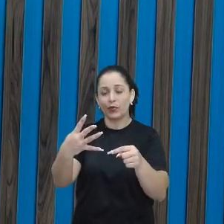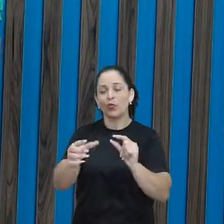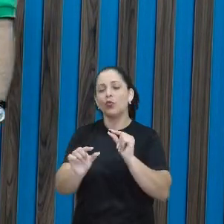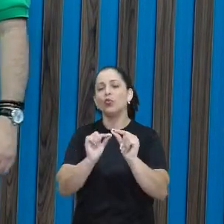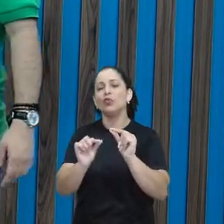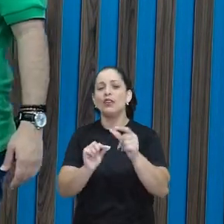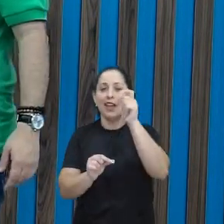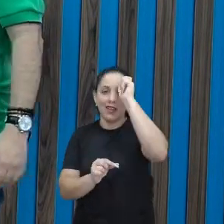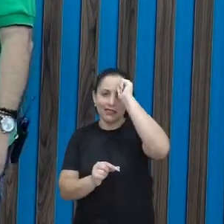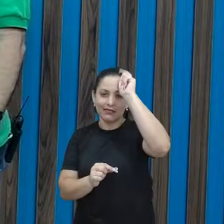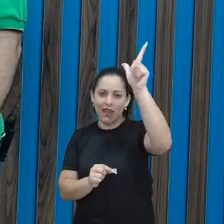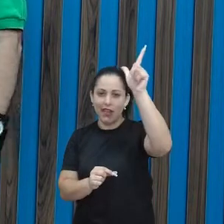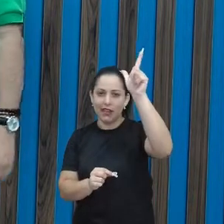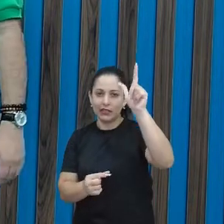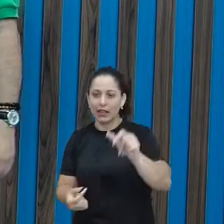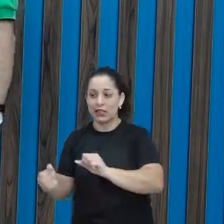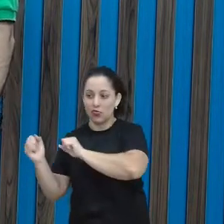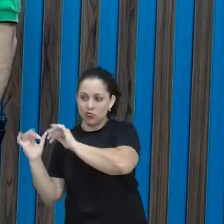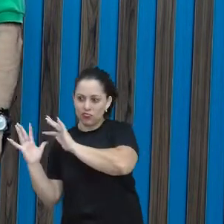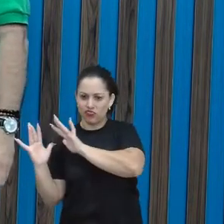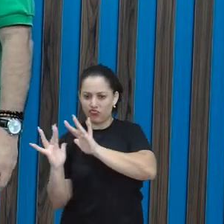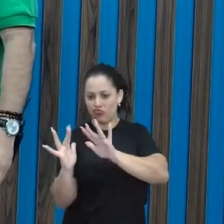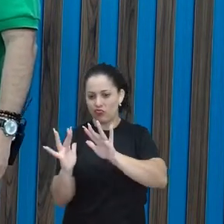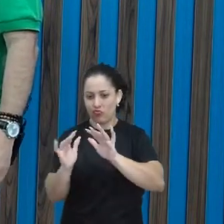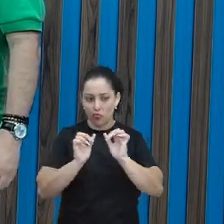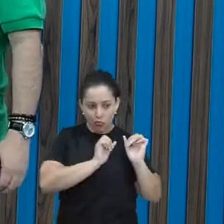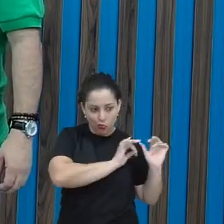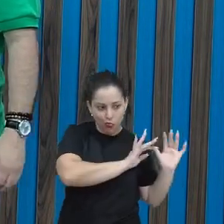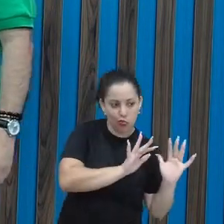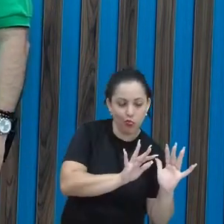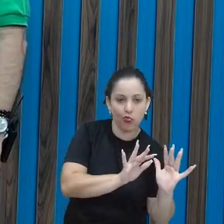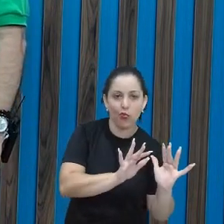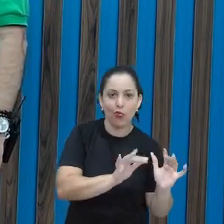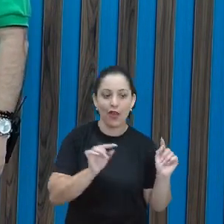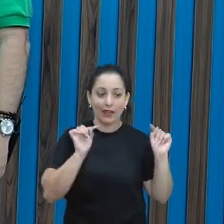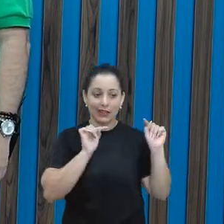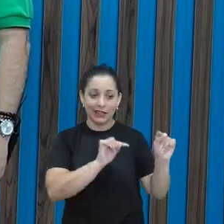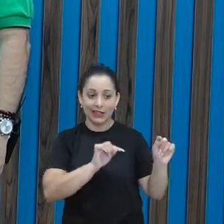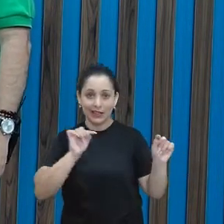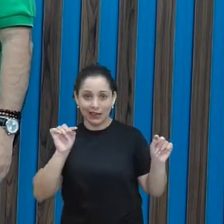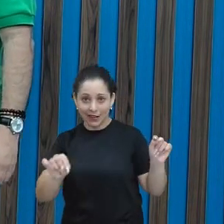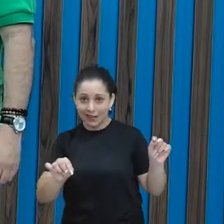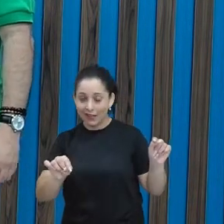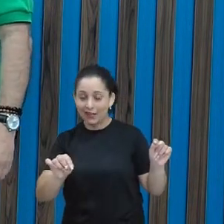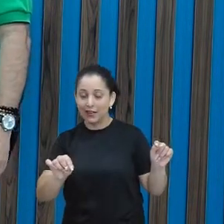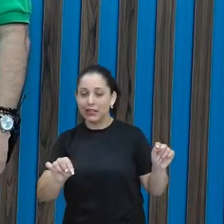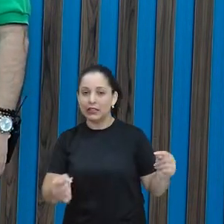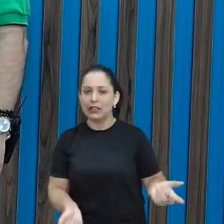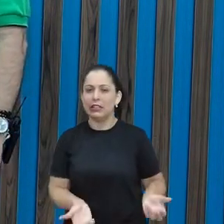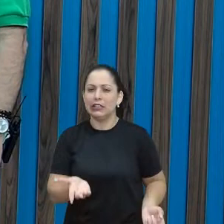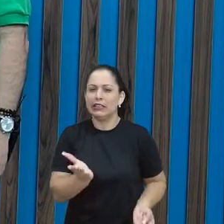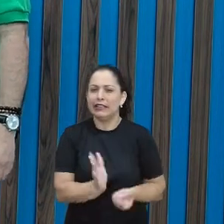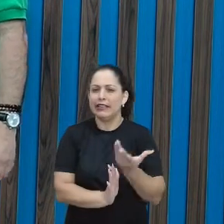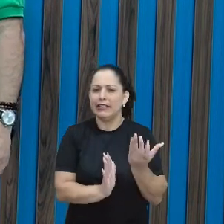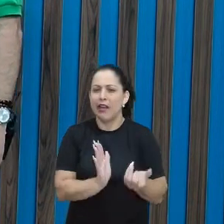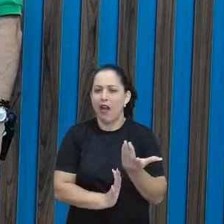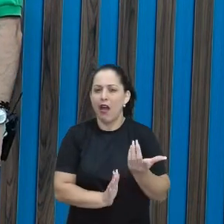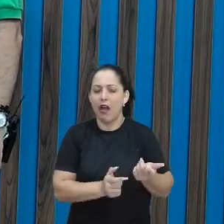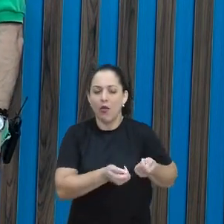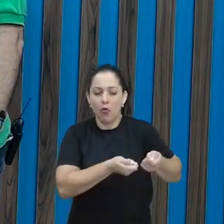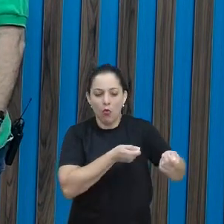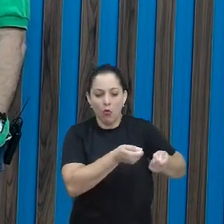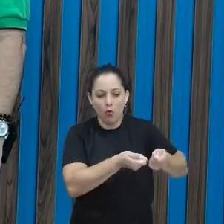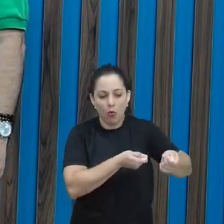né, de invadir um determinado território, estabelecendo ali uma dominação,